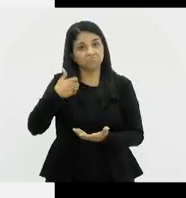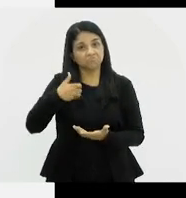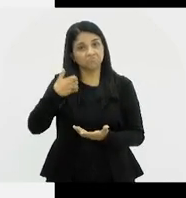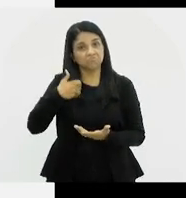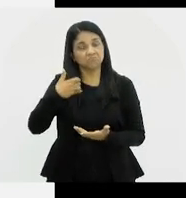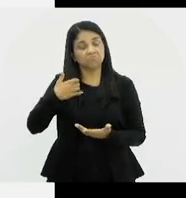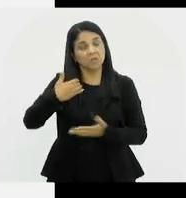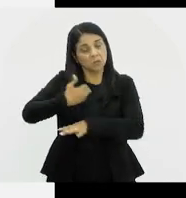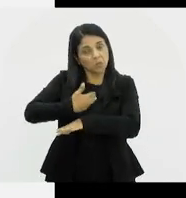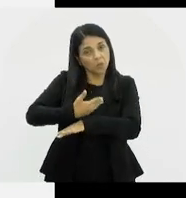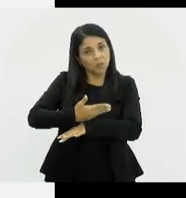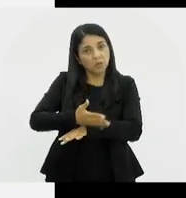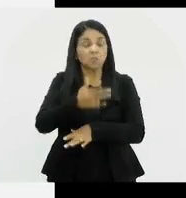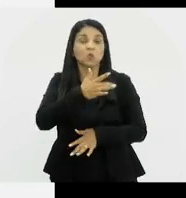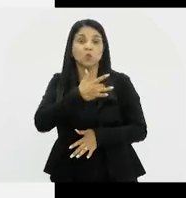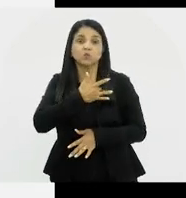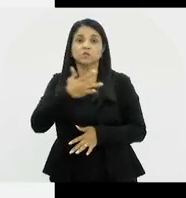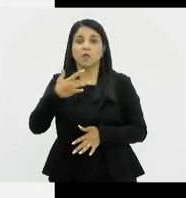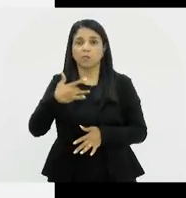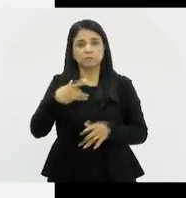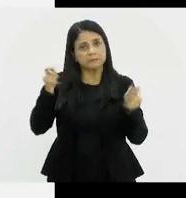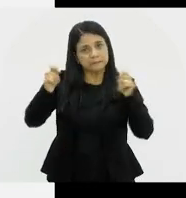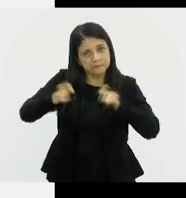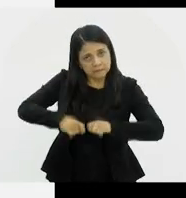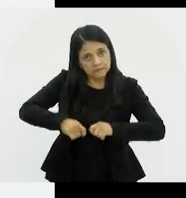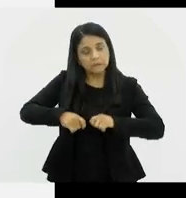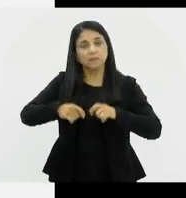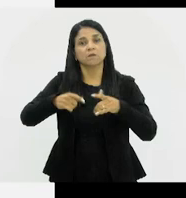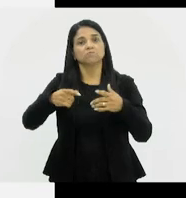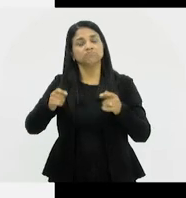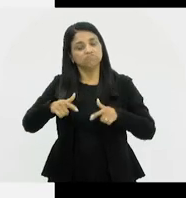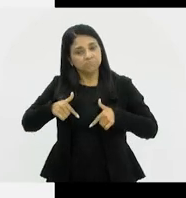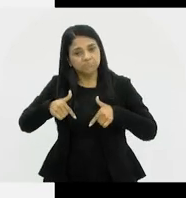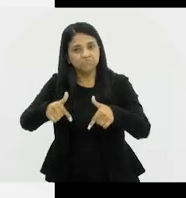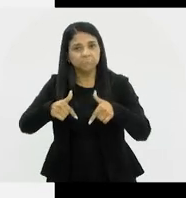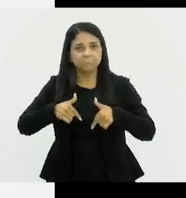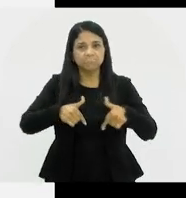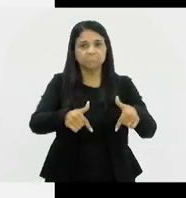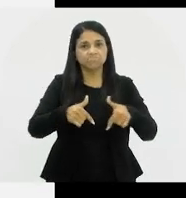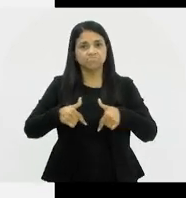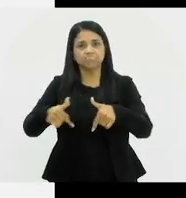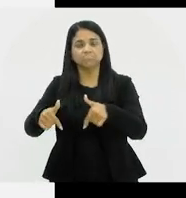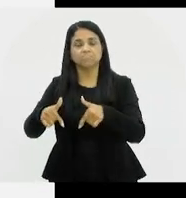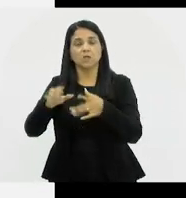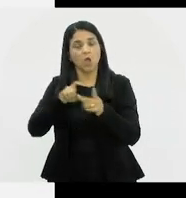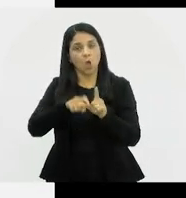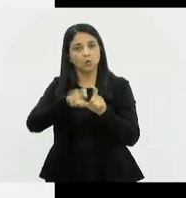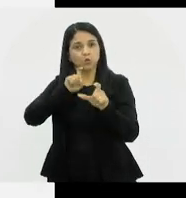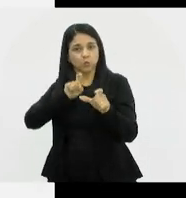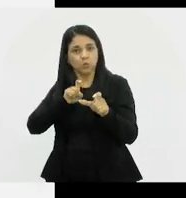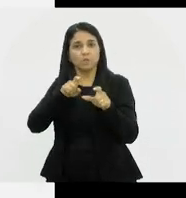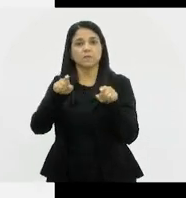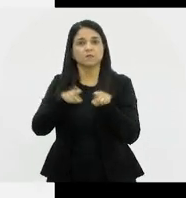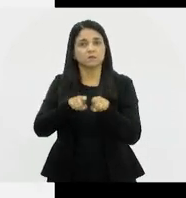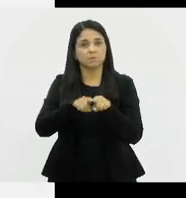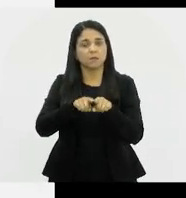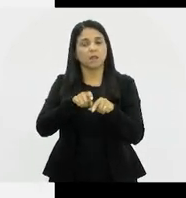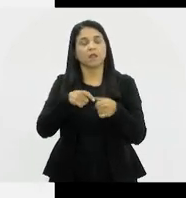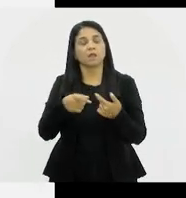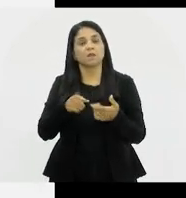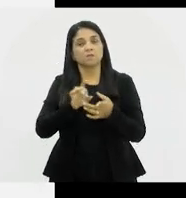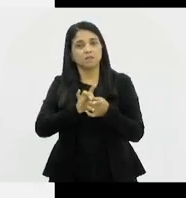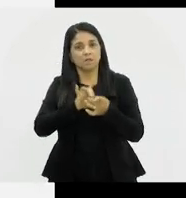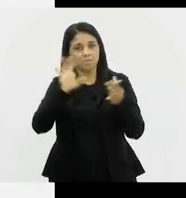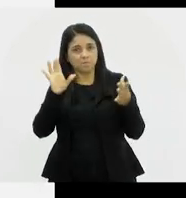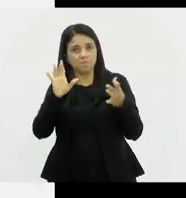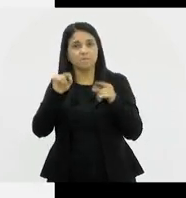mais saudável, mantendo a nossa capacidade funcional, mantendo a nossa autonomia, mantendo a nossa independência,